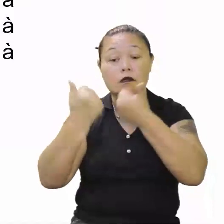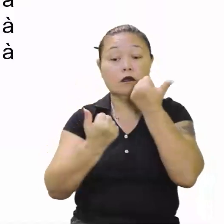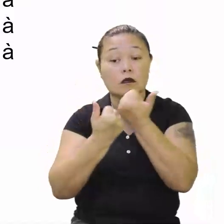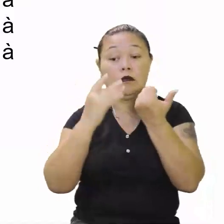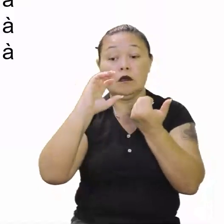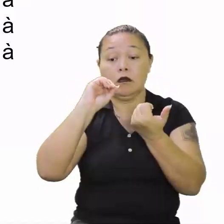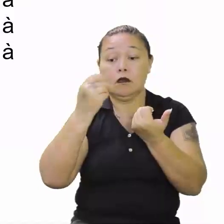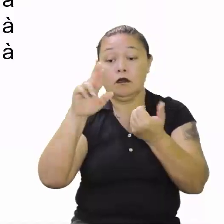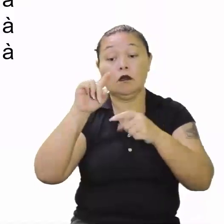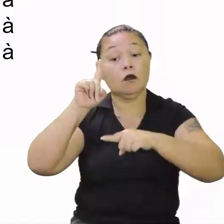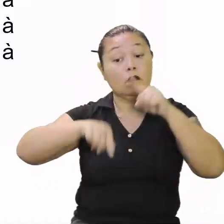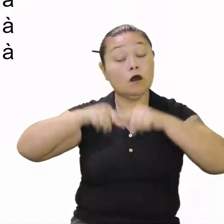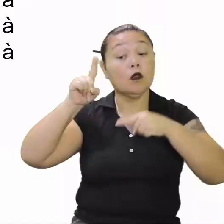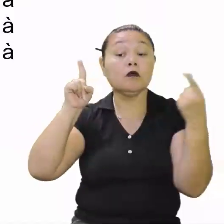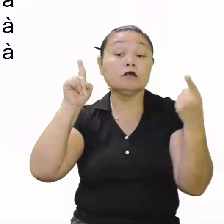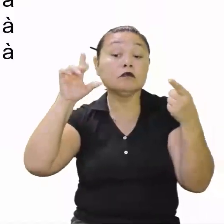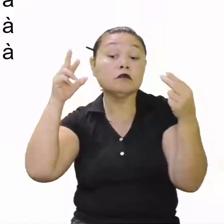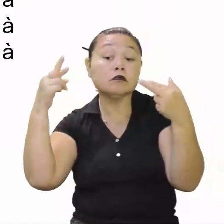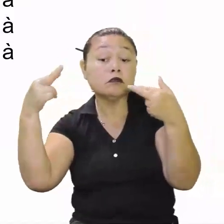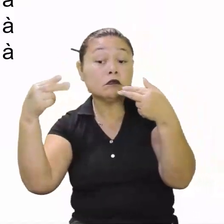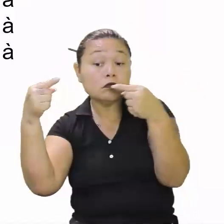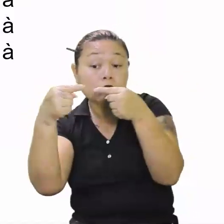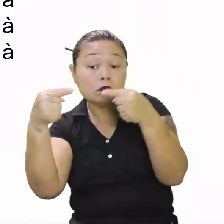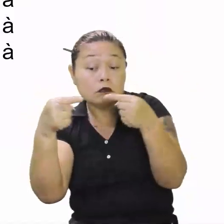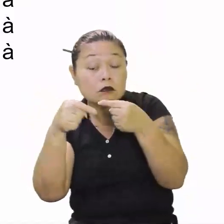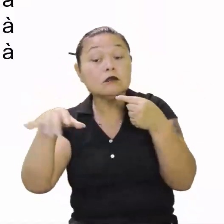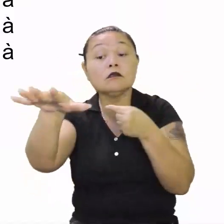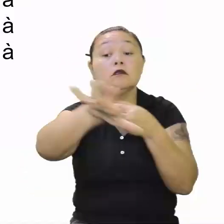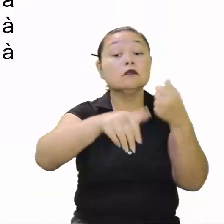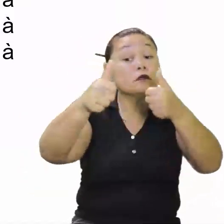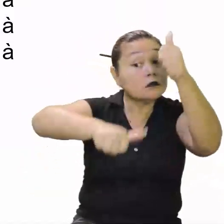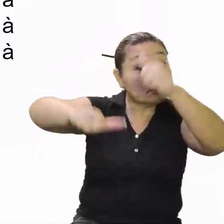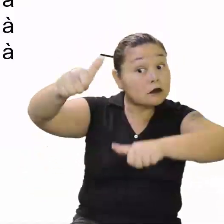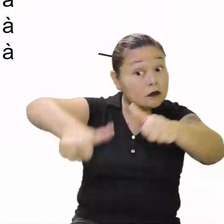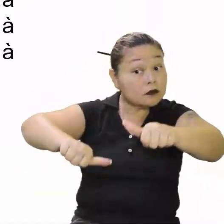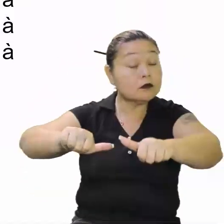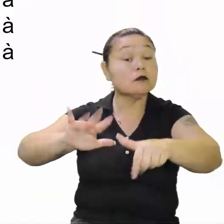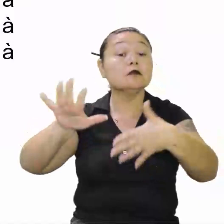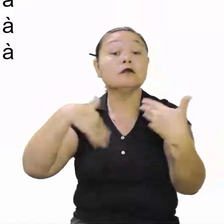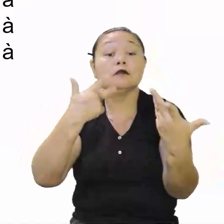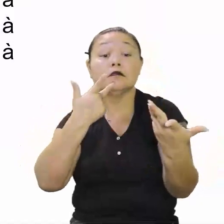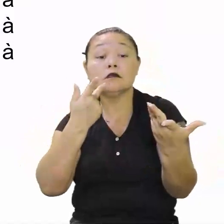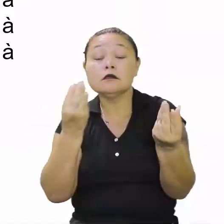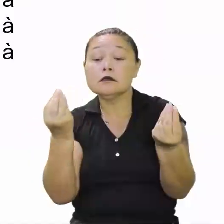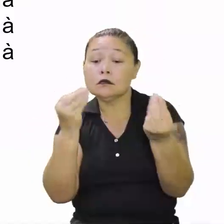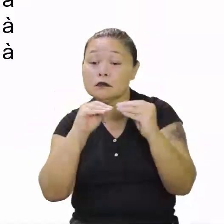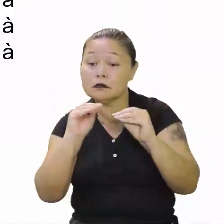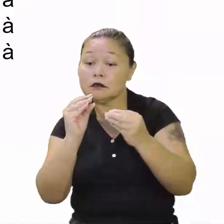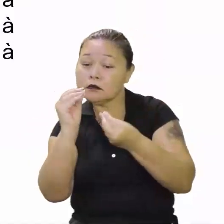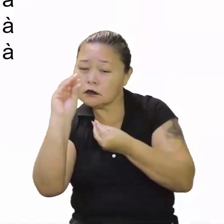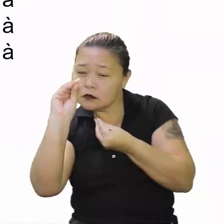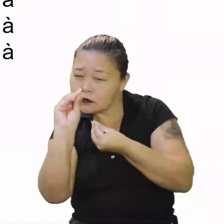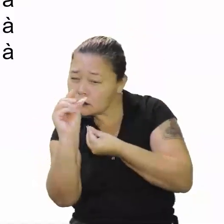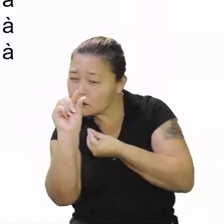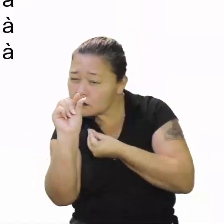o objeto, de acordo com a situação que estivemos analisando. Estamos estudando a composição, a porção